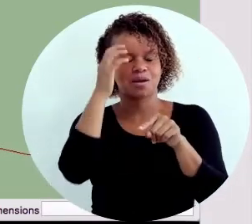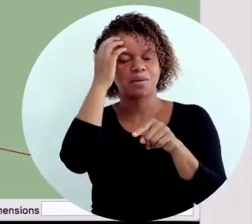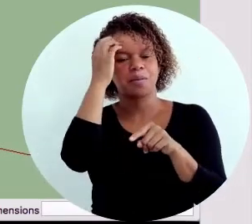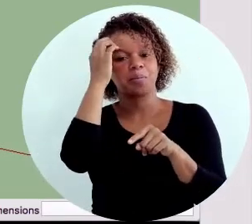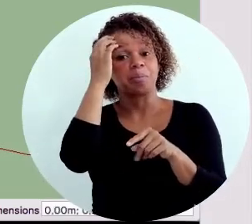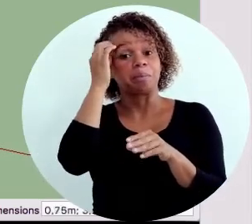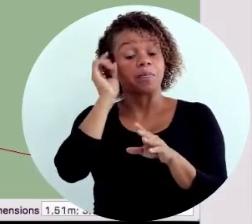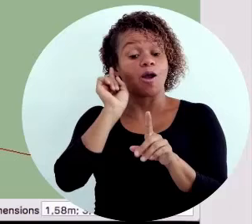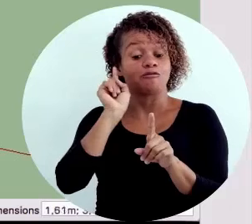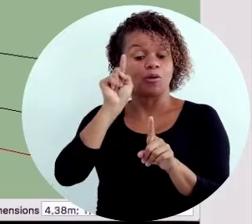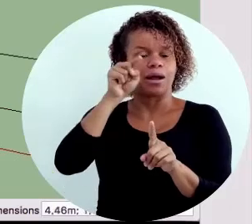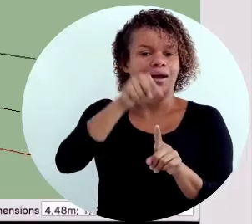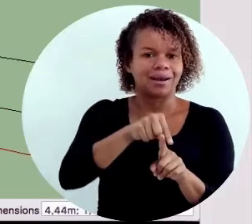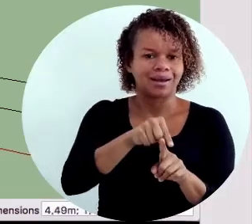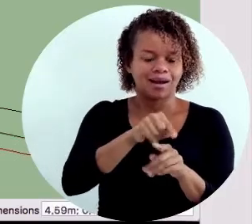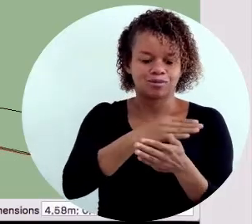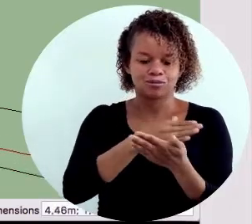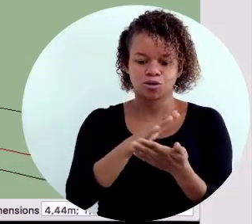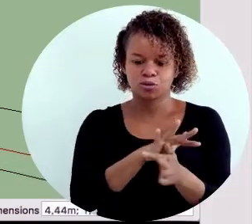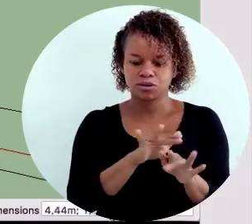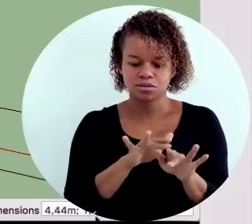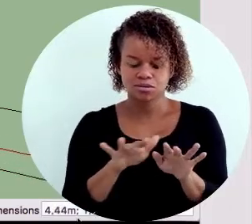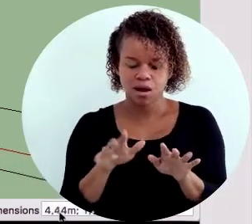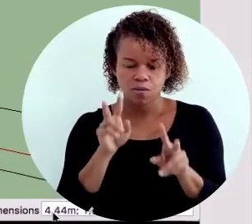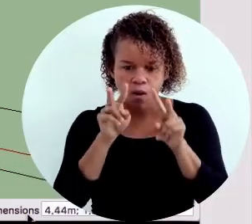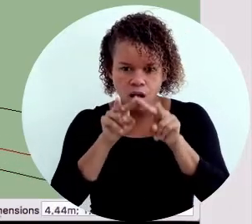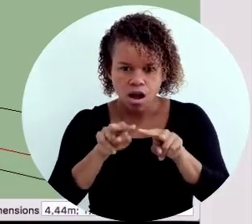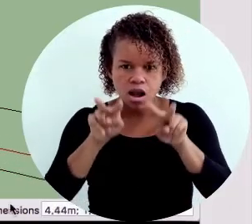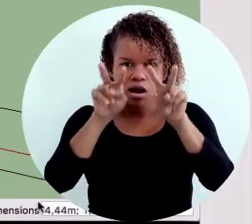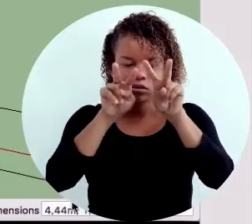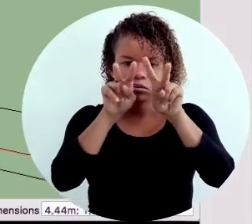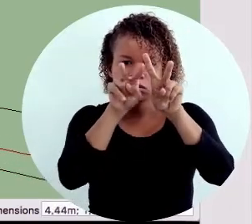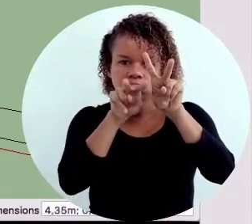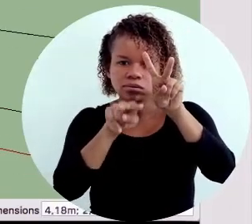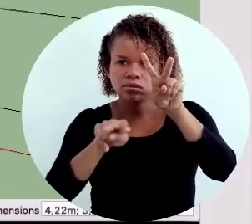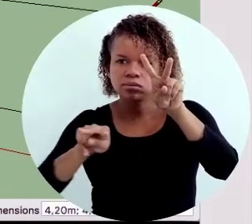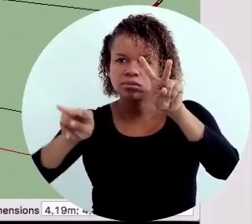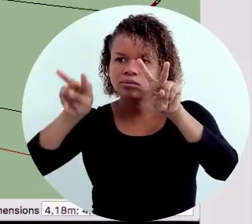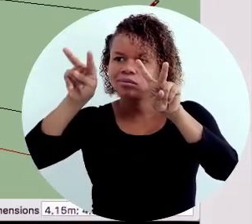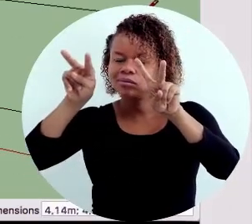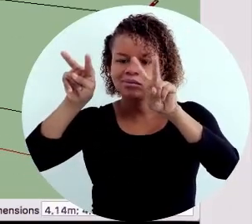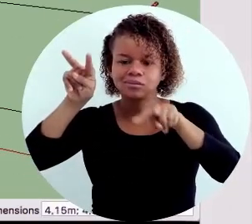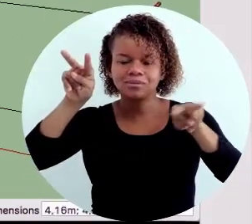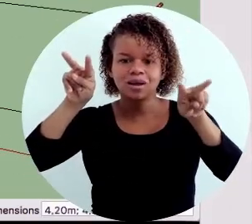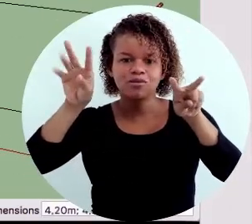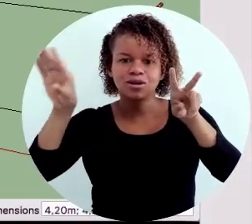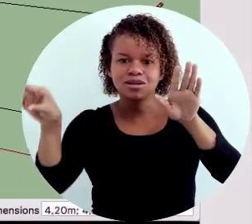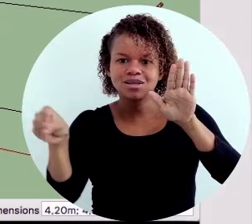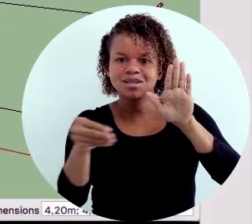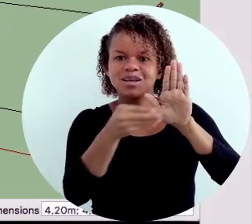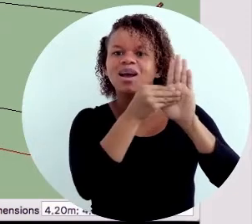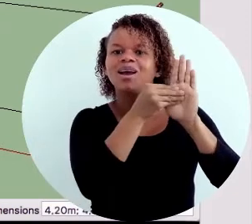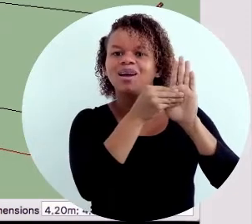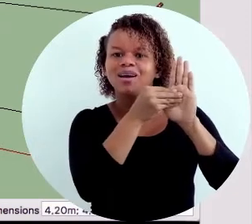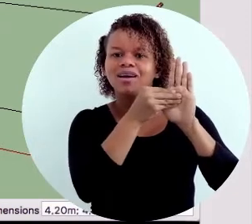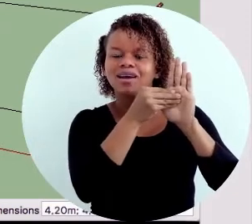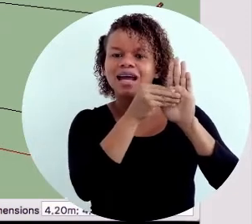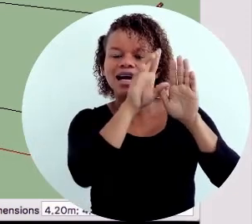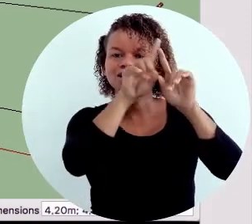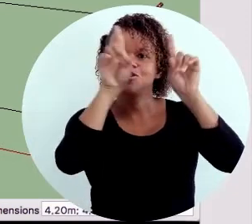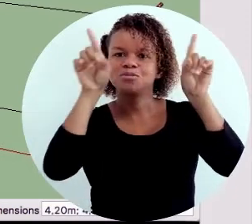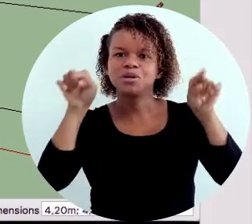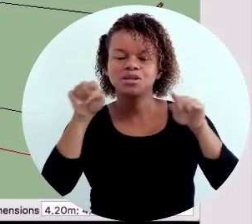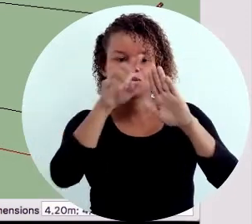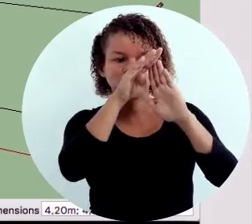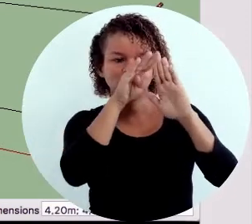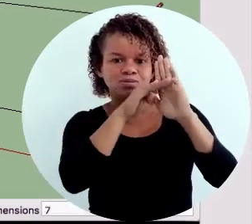Então, vou clicar no ponto inicial e, olhando para a barra de dimensões, eu vou inserir as dimensões